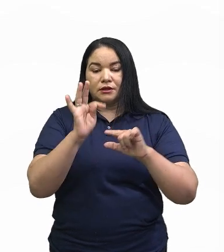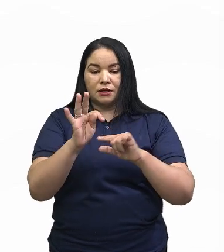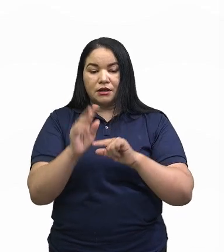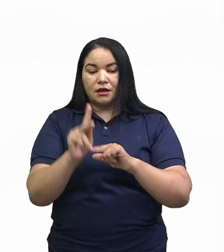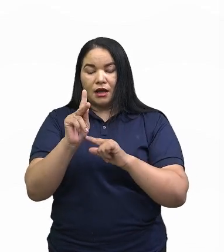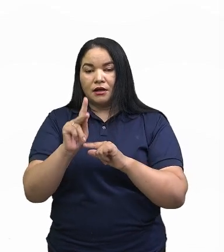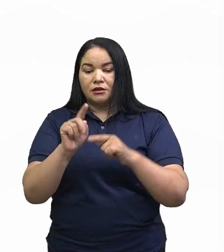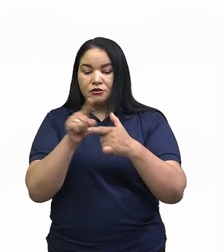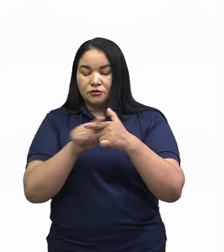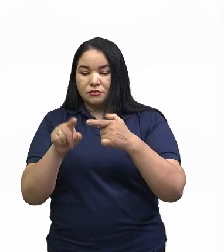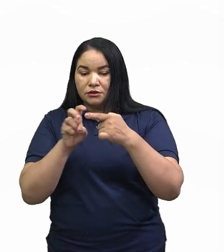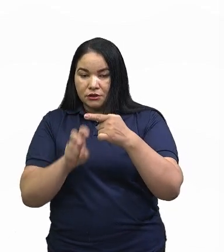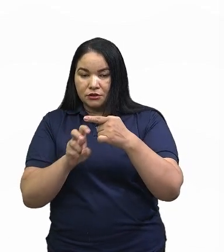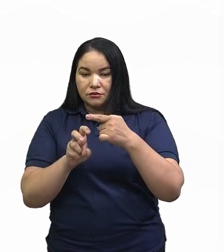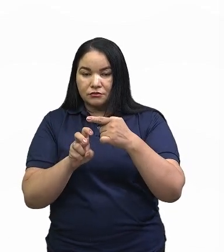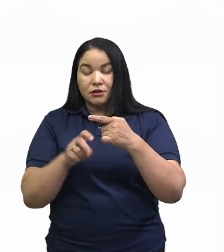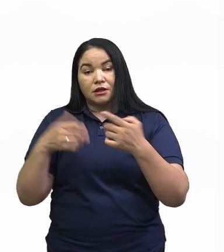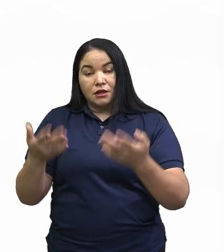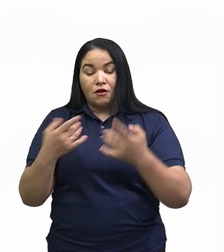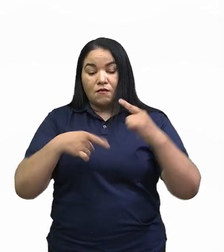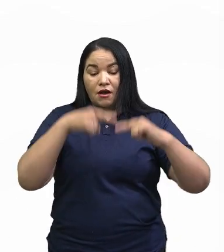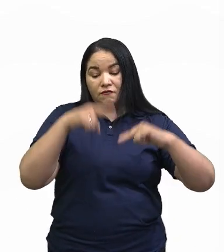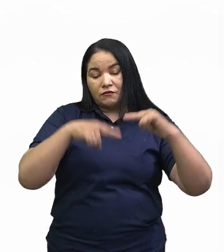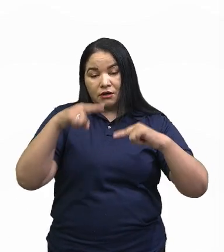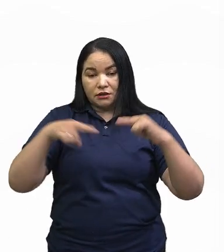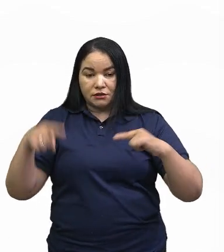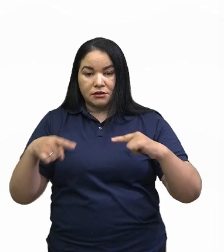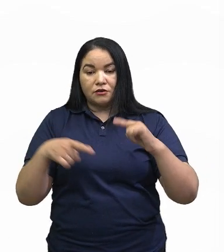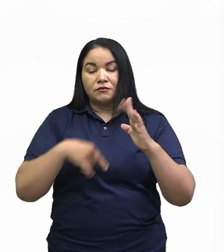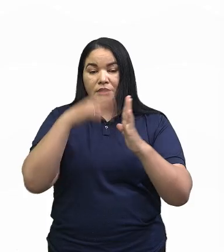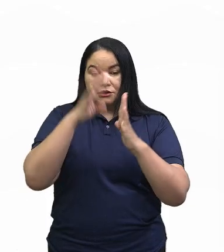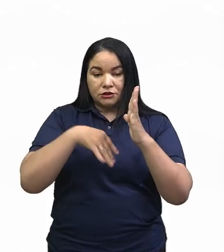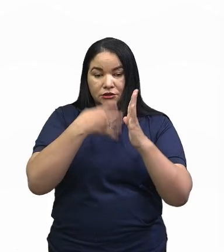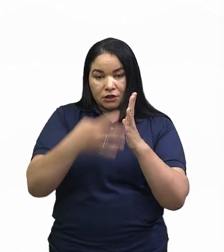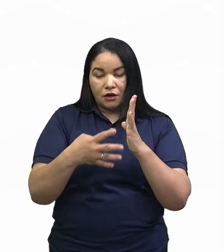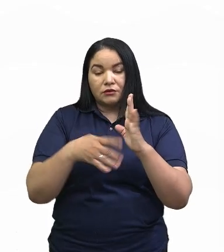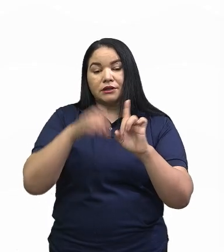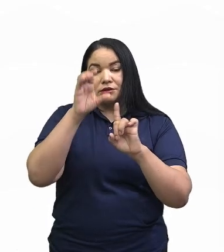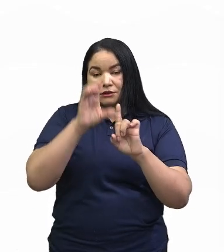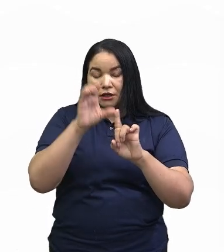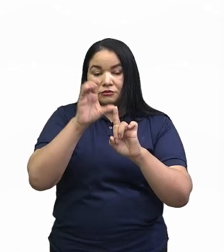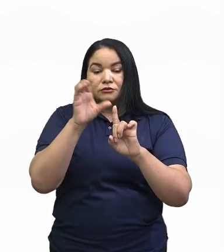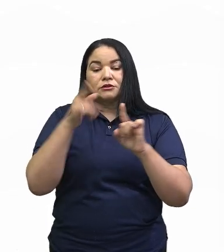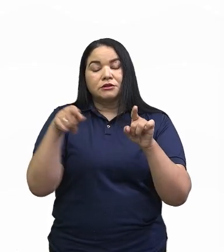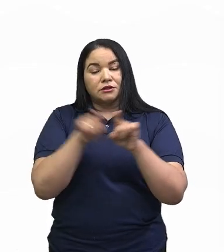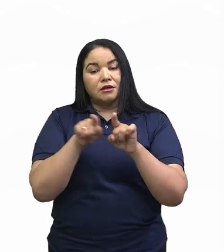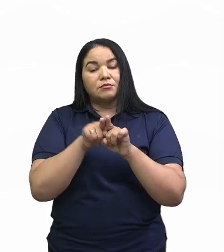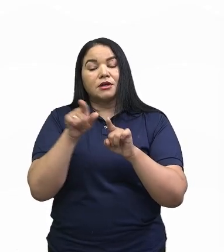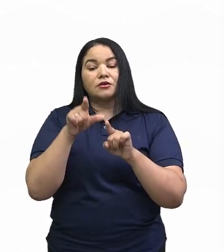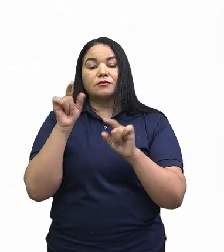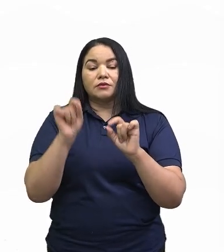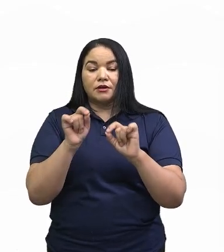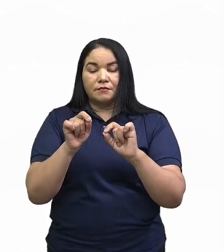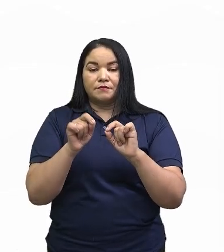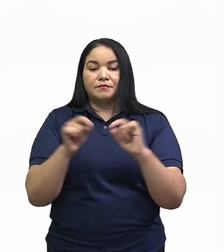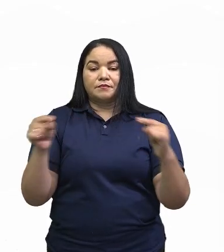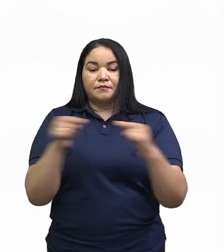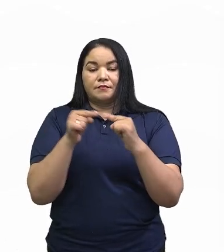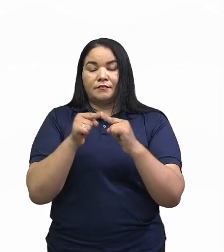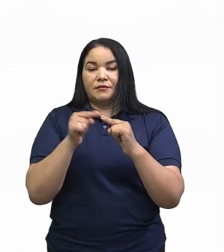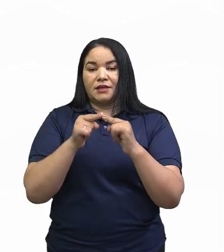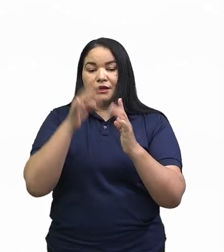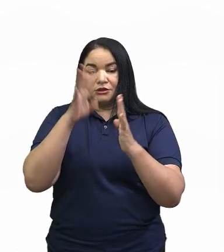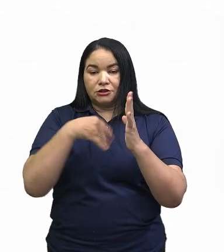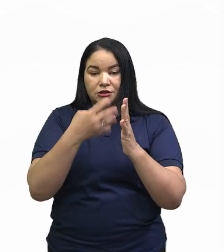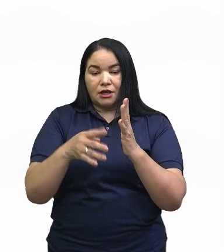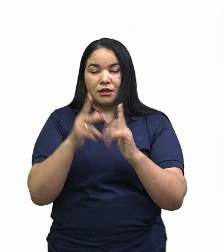5. Perceberam? Que a variação na escala Celsius será igual na escala Kelvin.